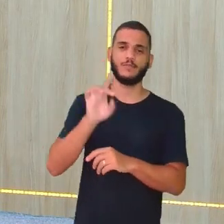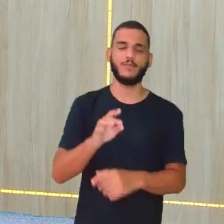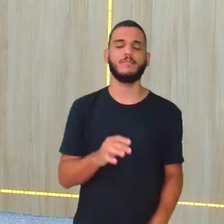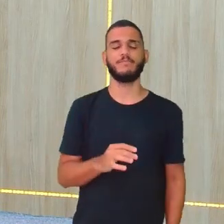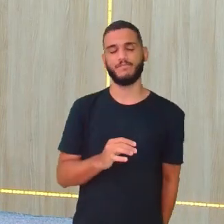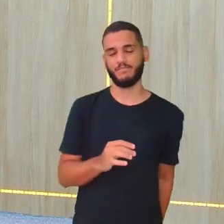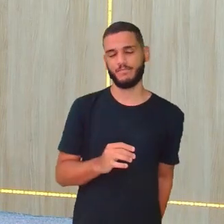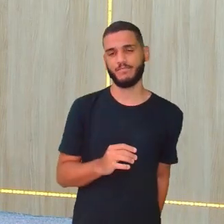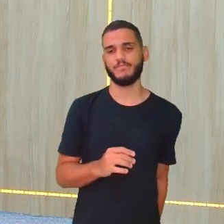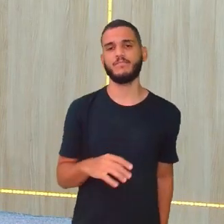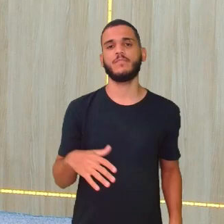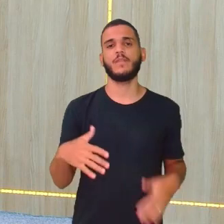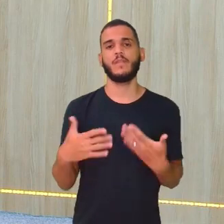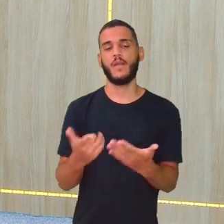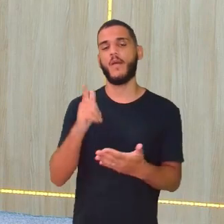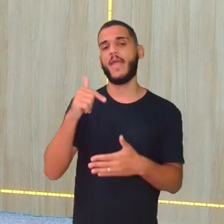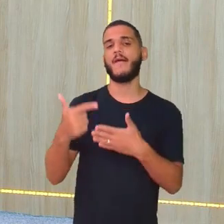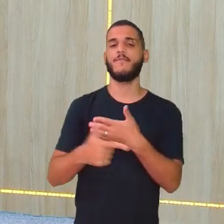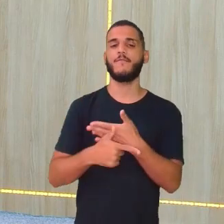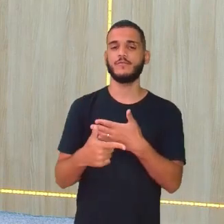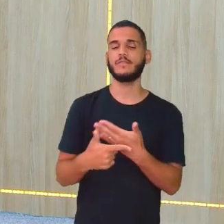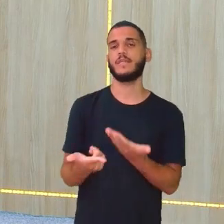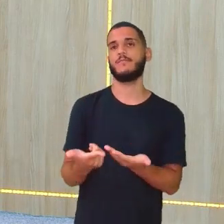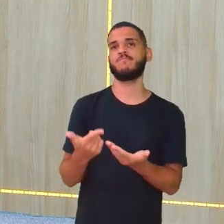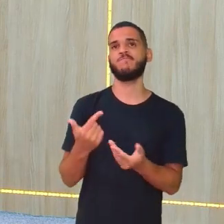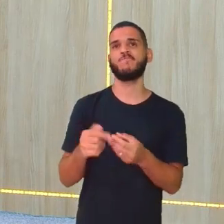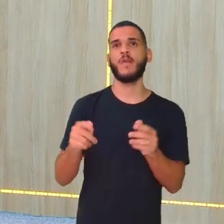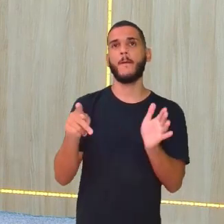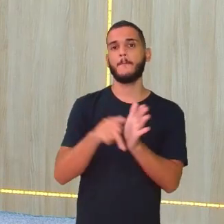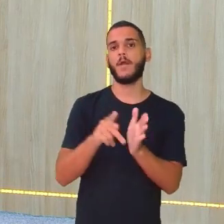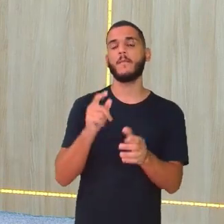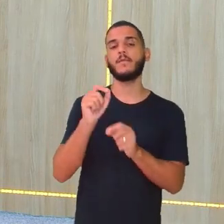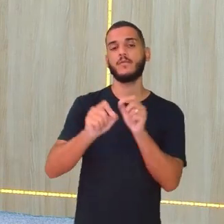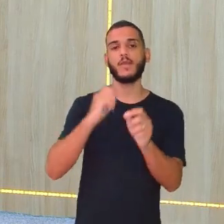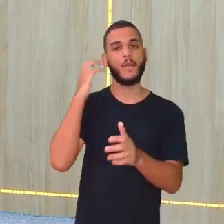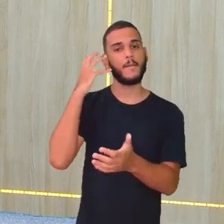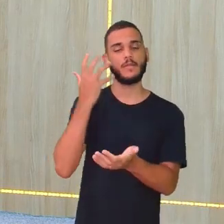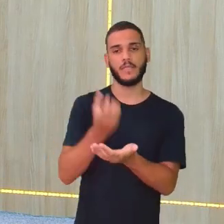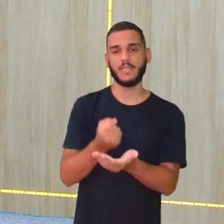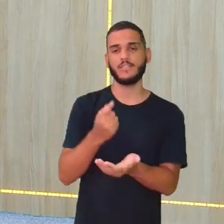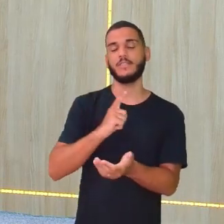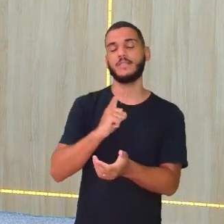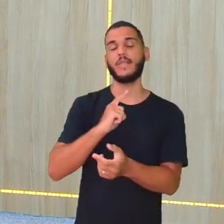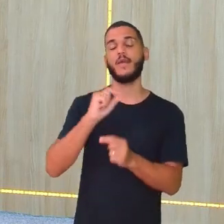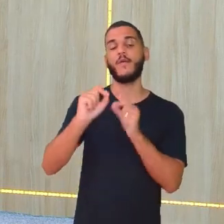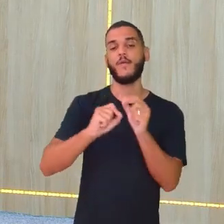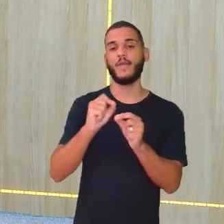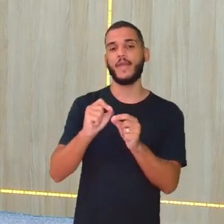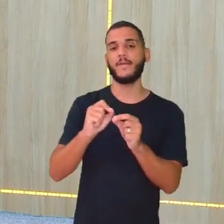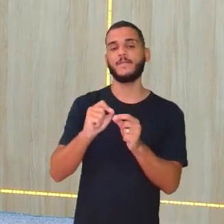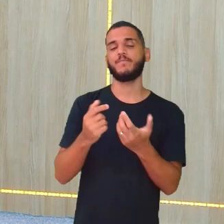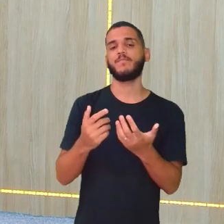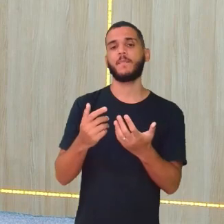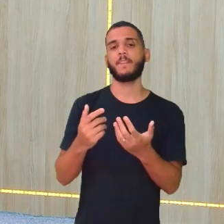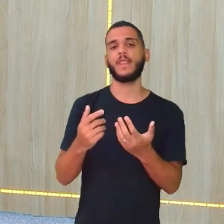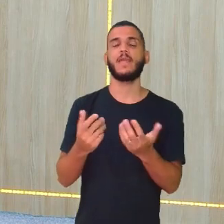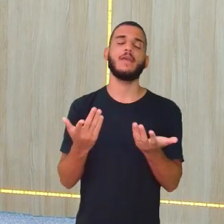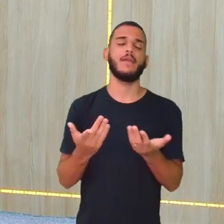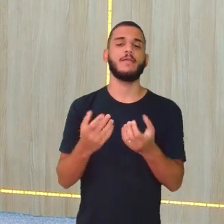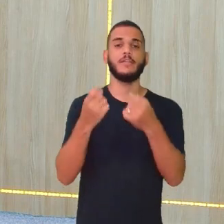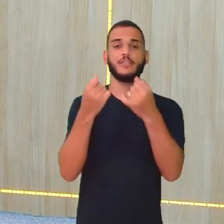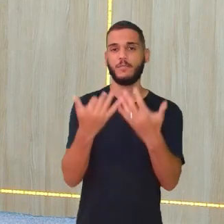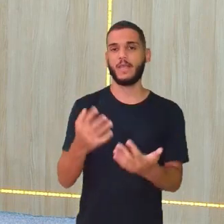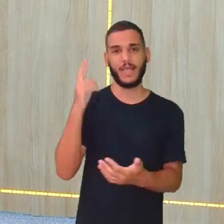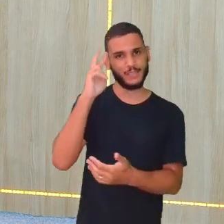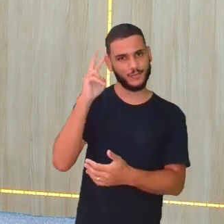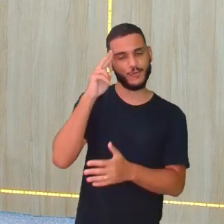passa, acho que a função principal desse podcast é tampar essas lacunas das histórias e das regiões que nem sequer